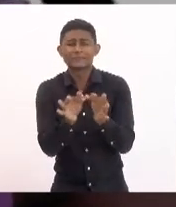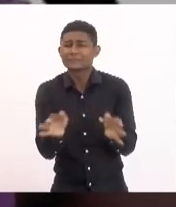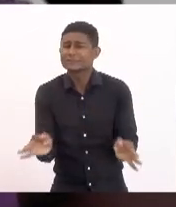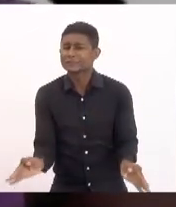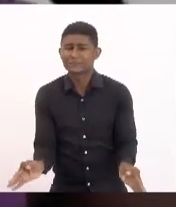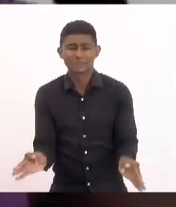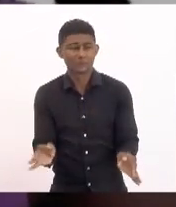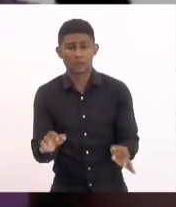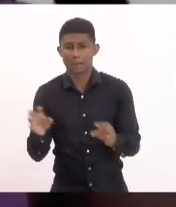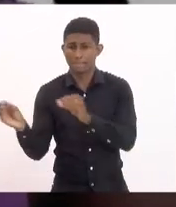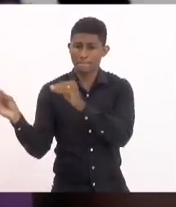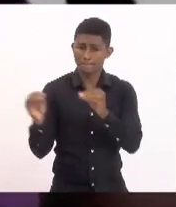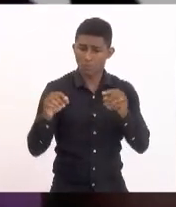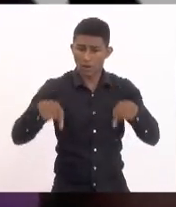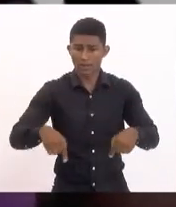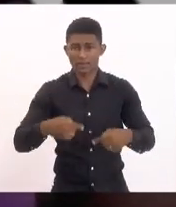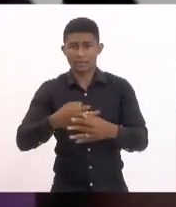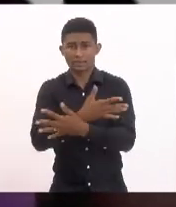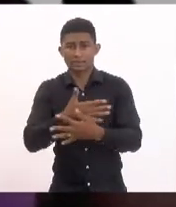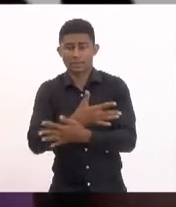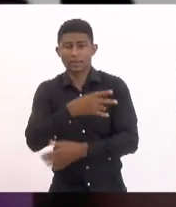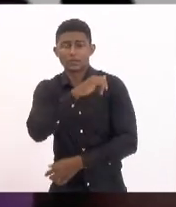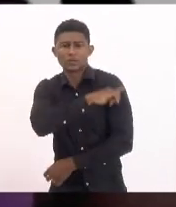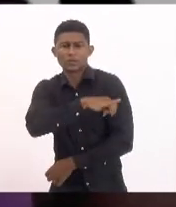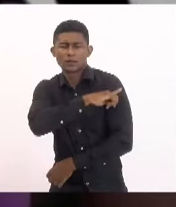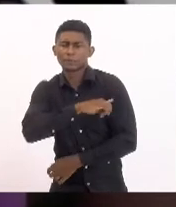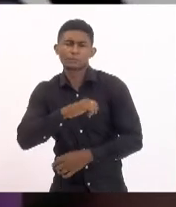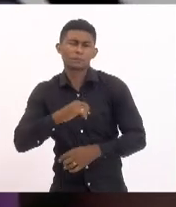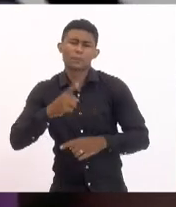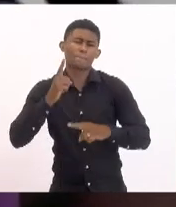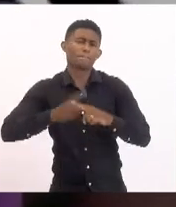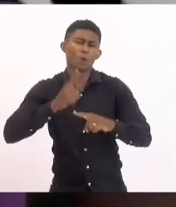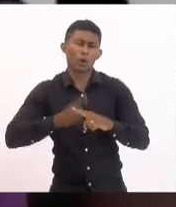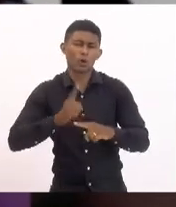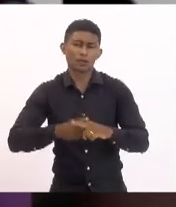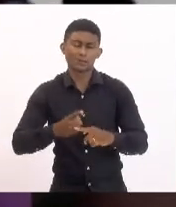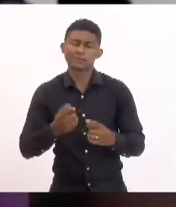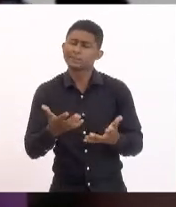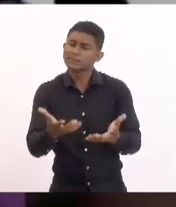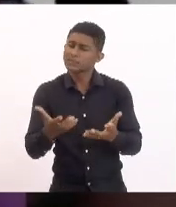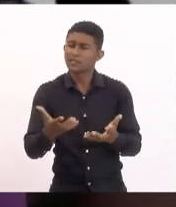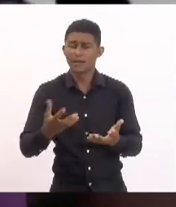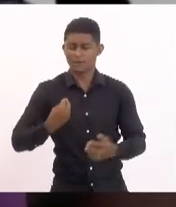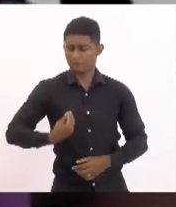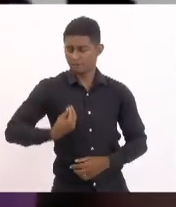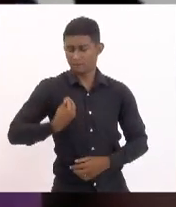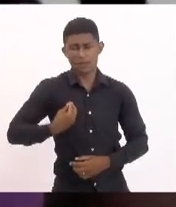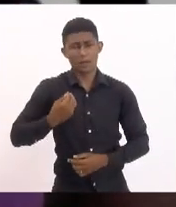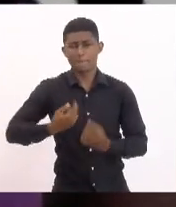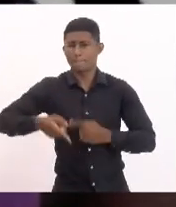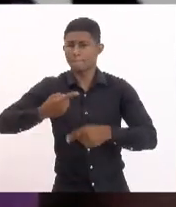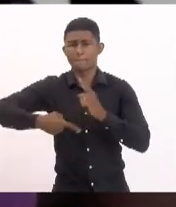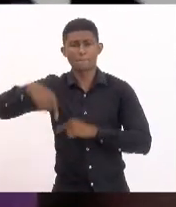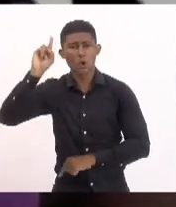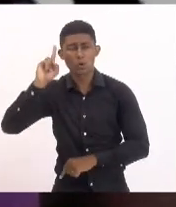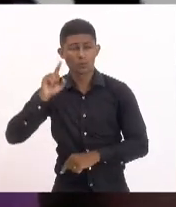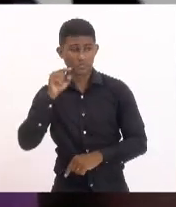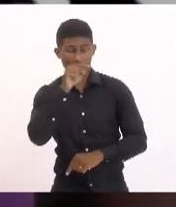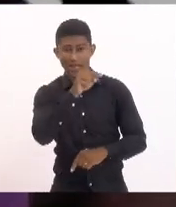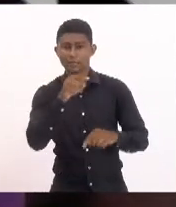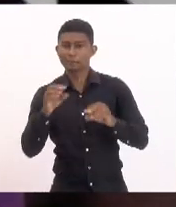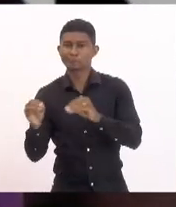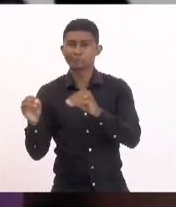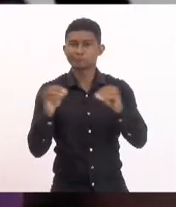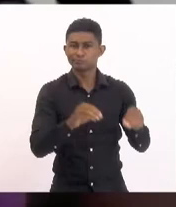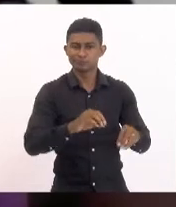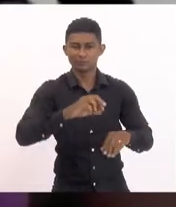Janeiro, buscando, como muita gente, como muitas histórias, uma vida melhor. Foi para o Morro do Cantagalo, morro